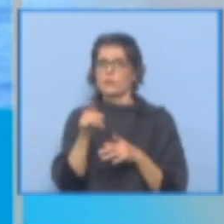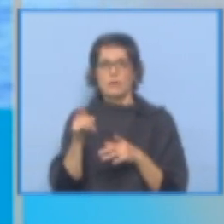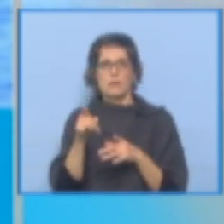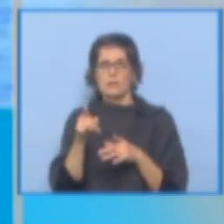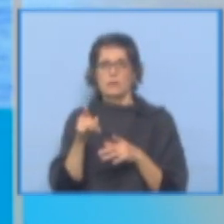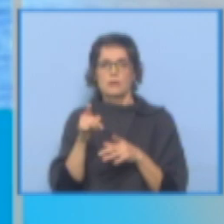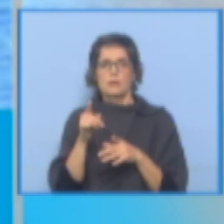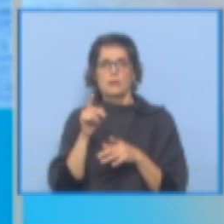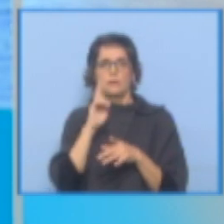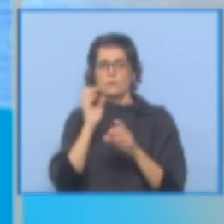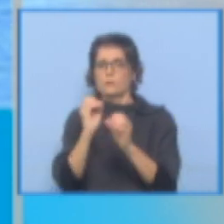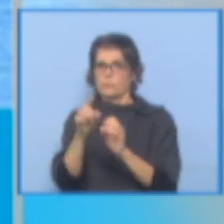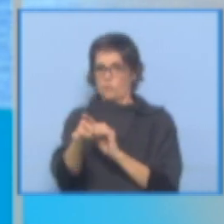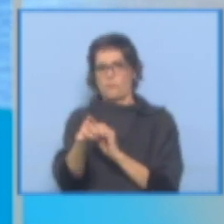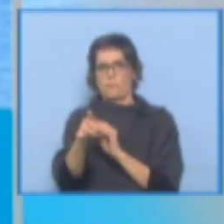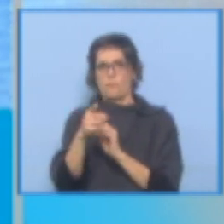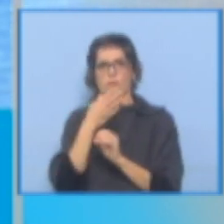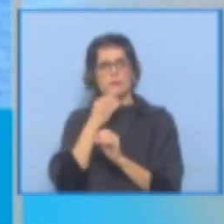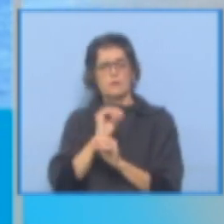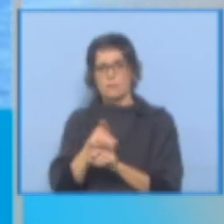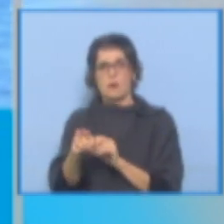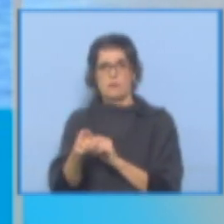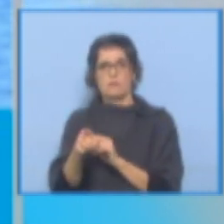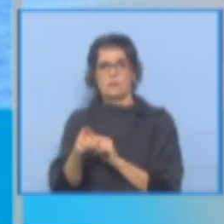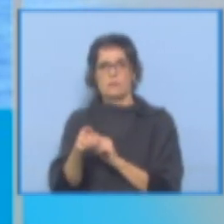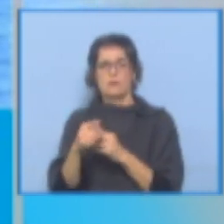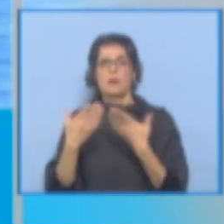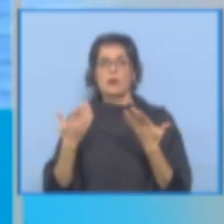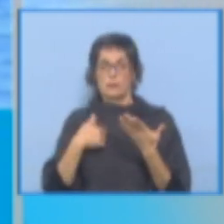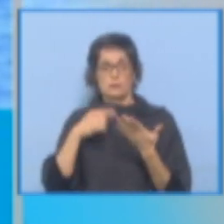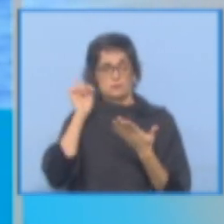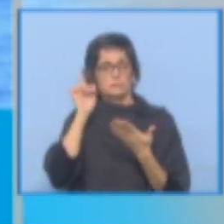dos casos que estamos a tratar, ou, sobretudo, e isso é que eu acho mais